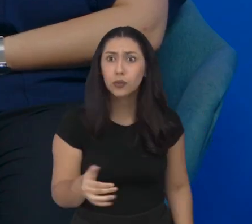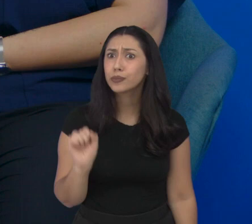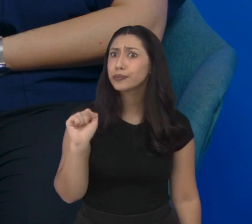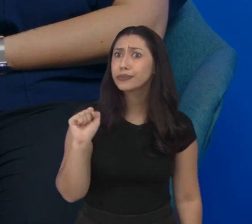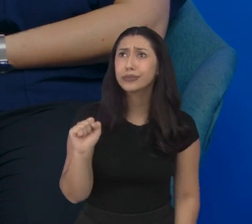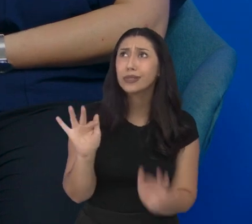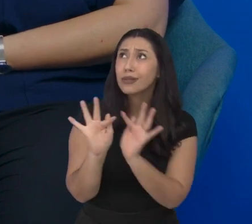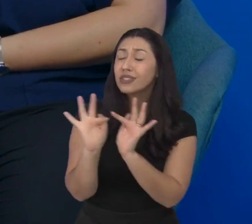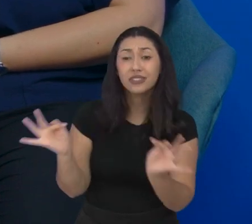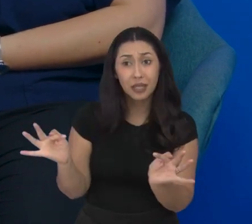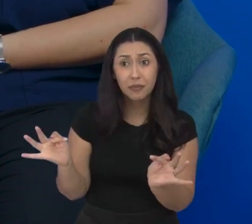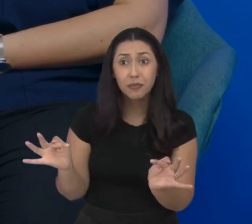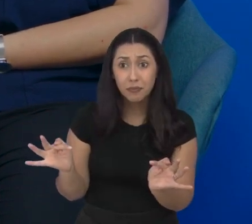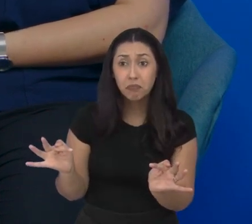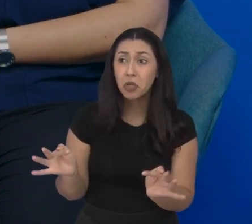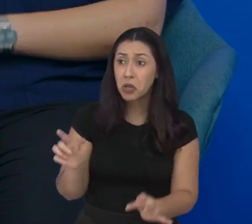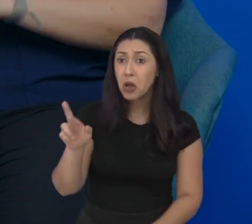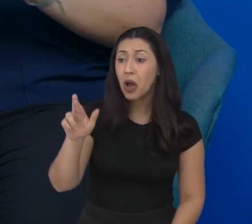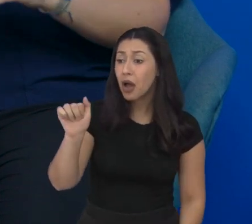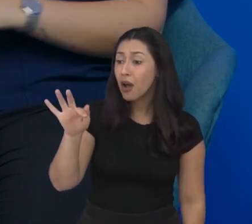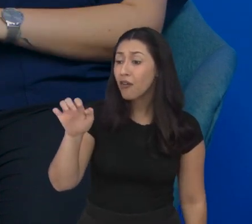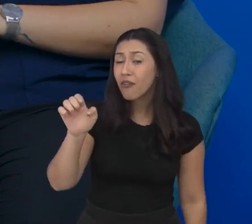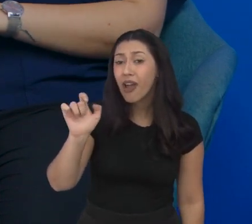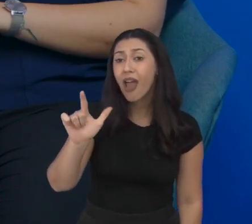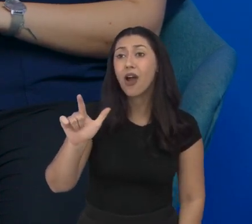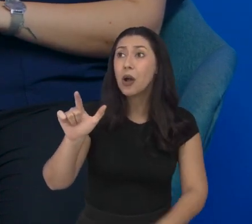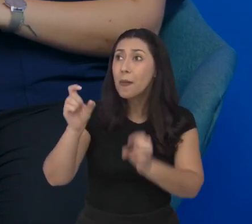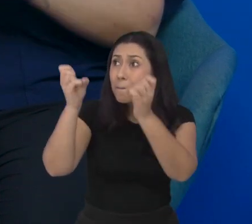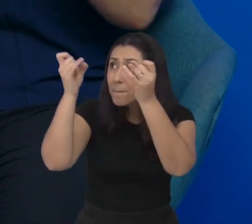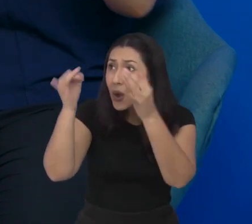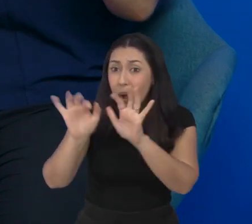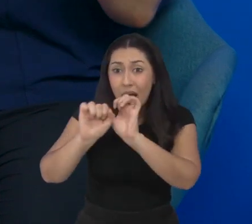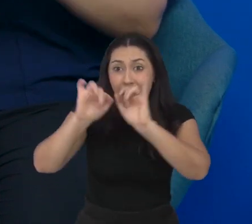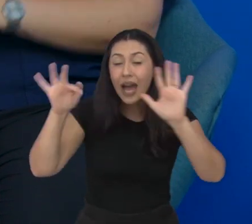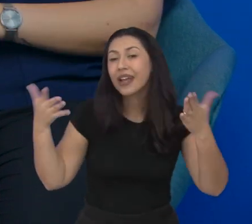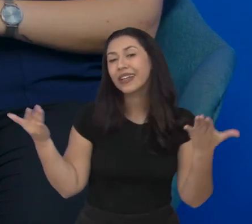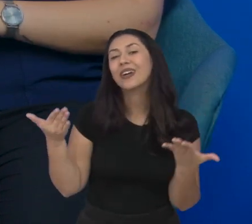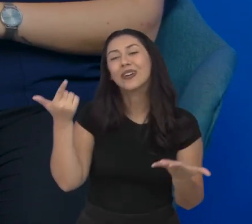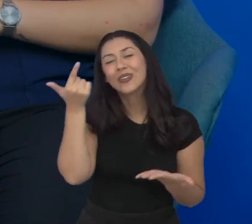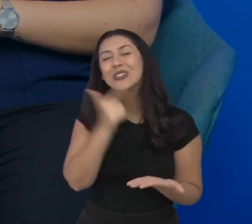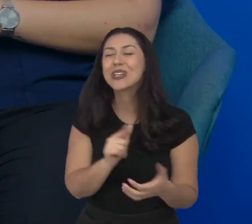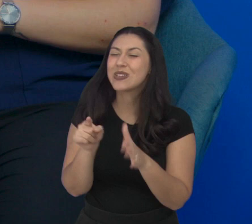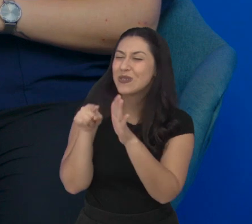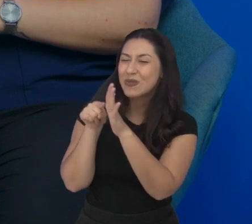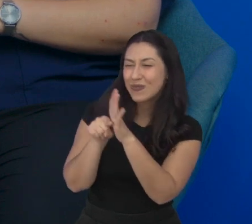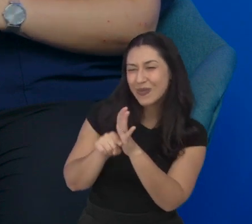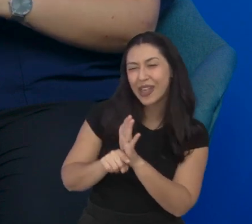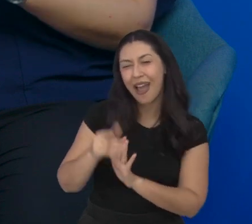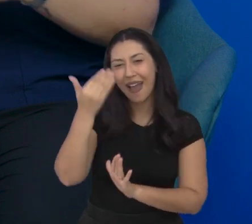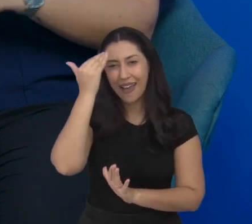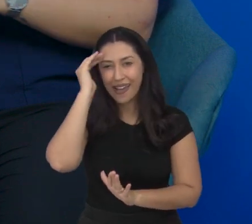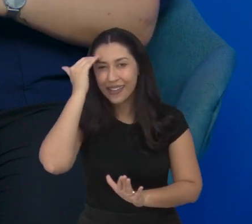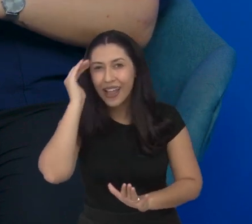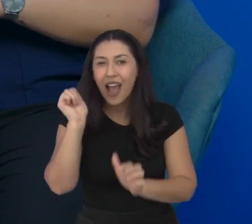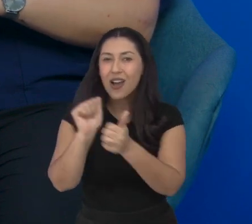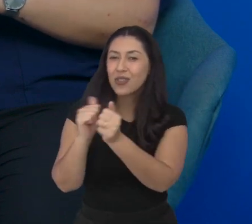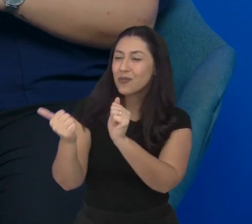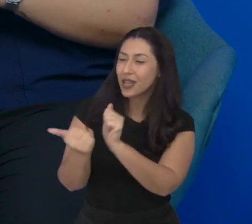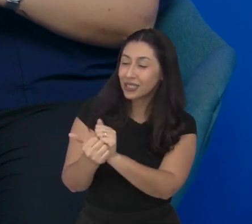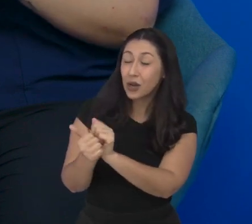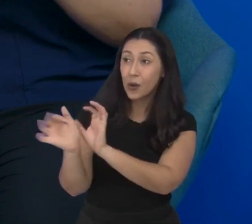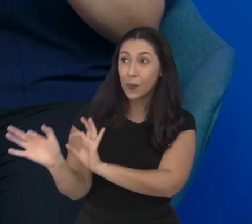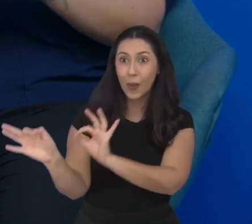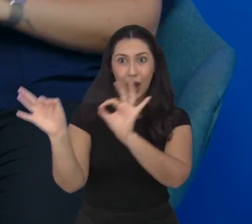agora? Ficou muito mais simples, o Rafael esclareceu tudinho. E acho que agora é bom porque a gente tem um caminho para ir pesquisando, para entender melhor, né, as